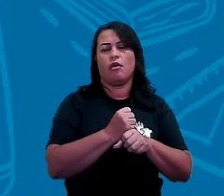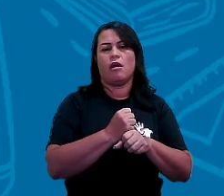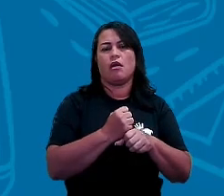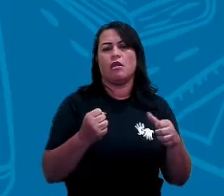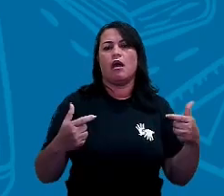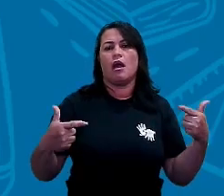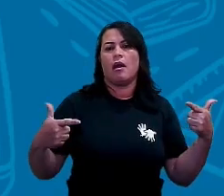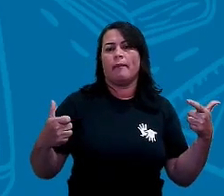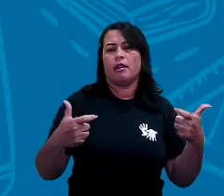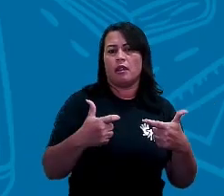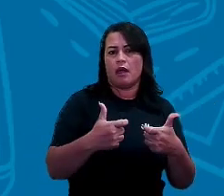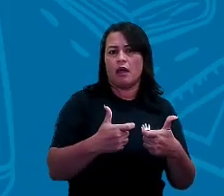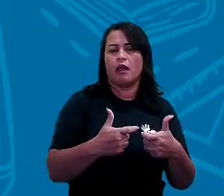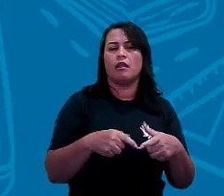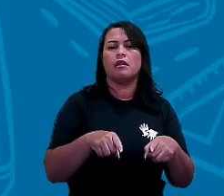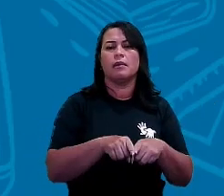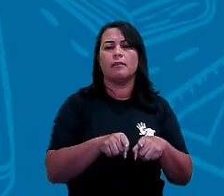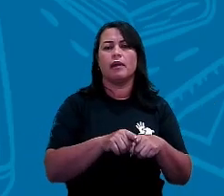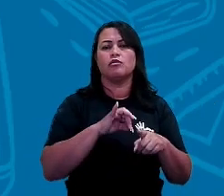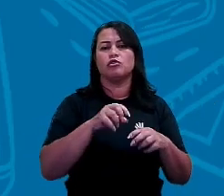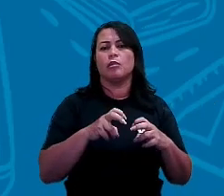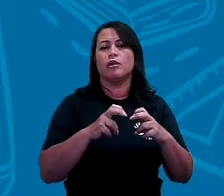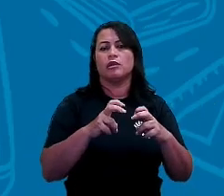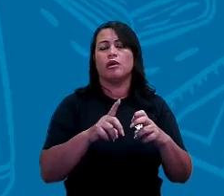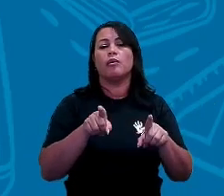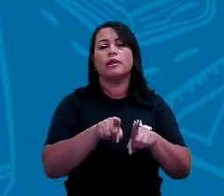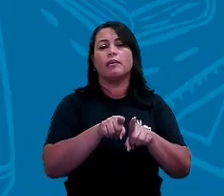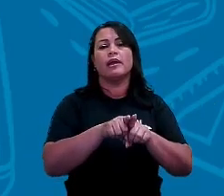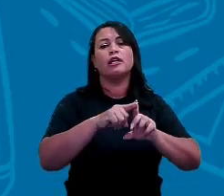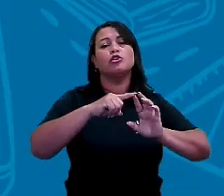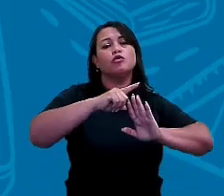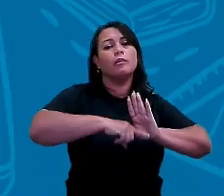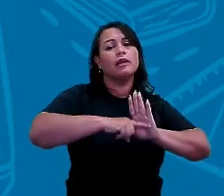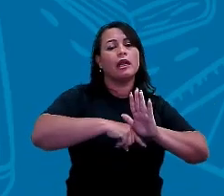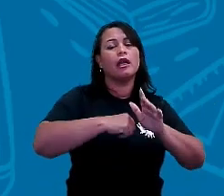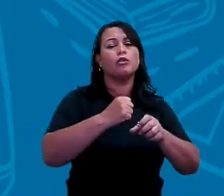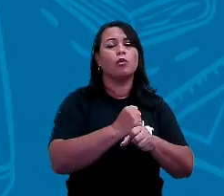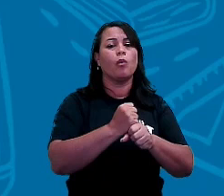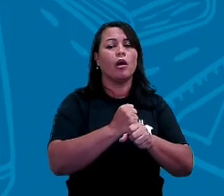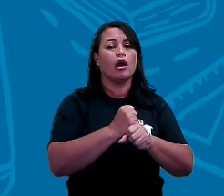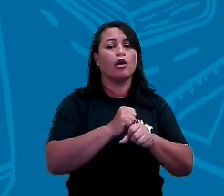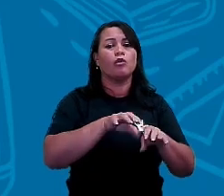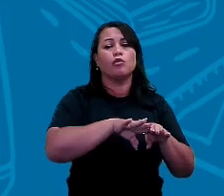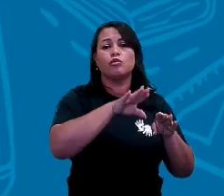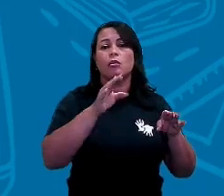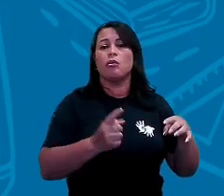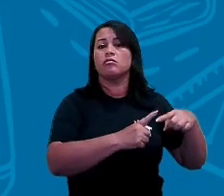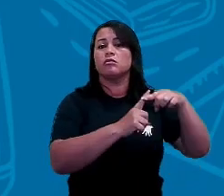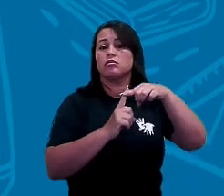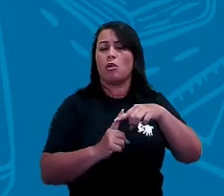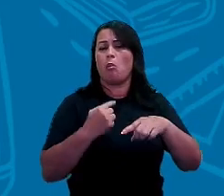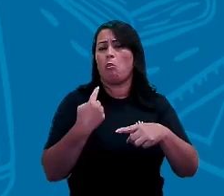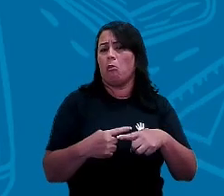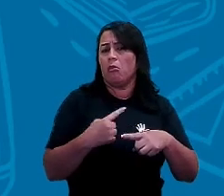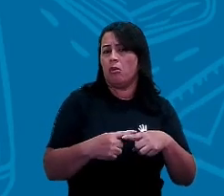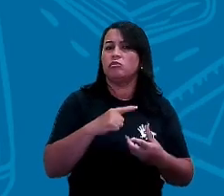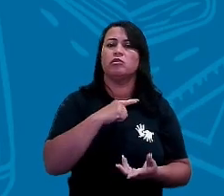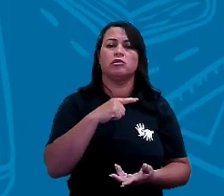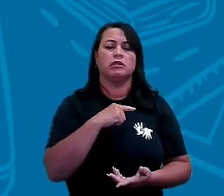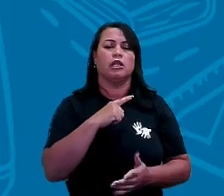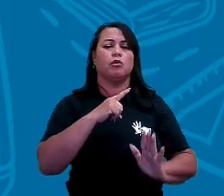dos Guararapes, e subtrair do ano do Monte das Tabocas, tá? Por quê? Porque quando eu